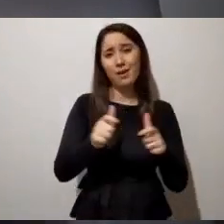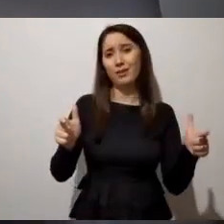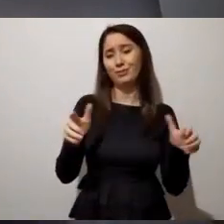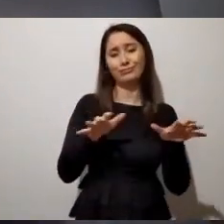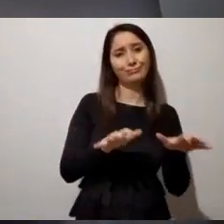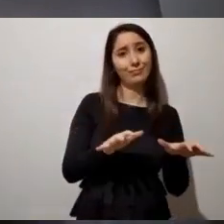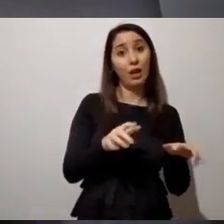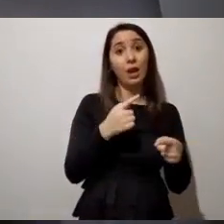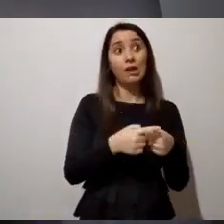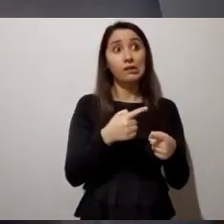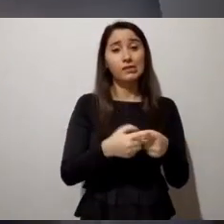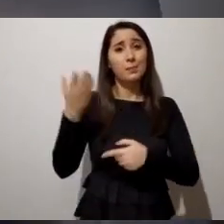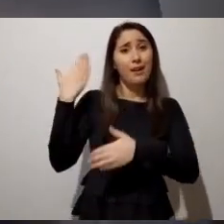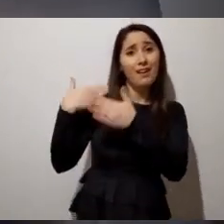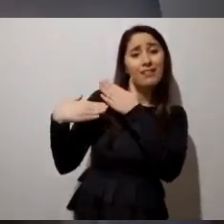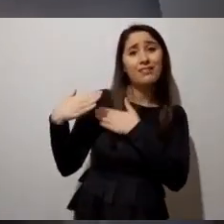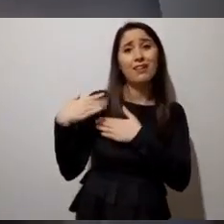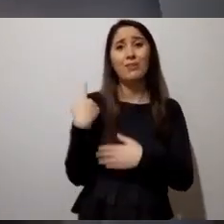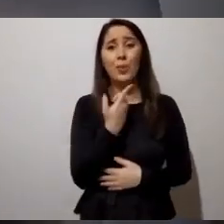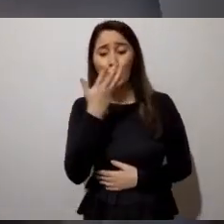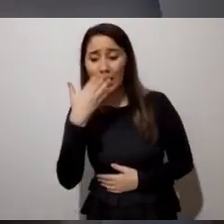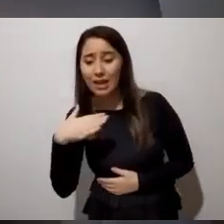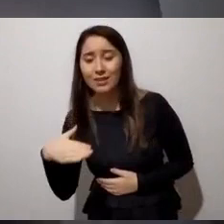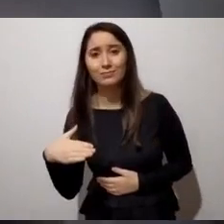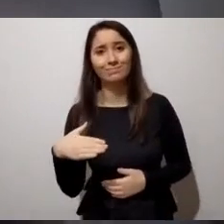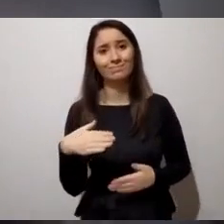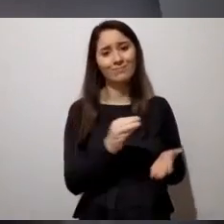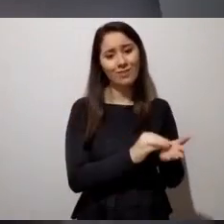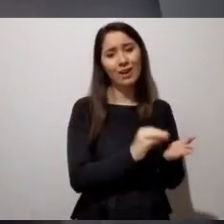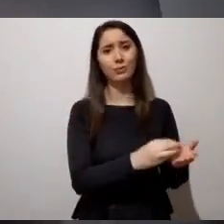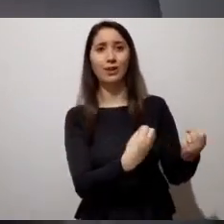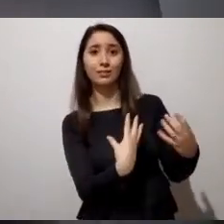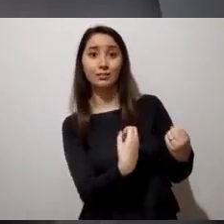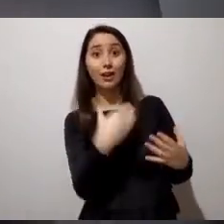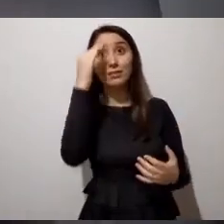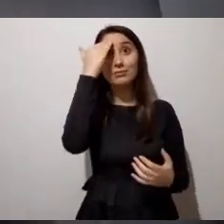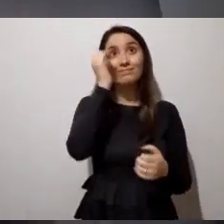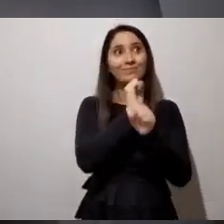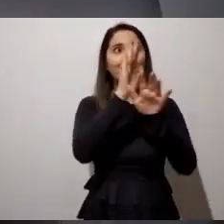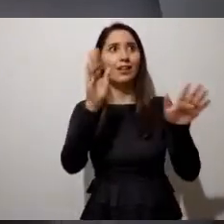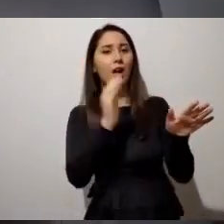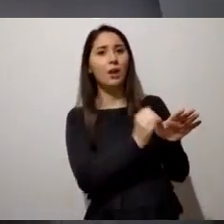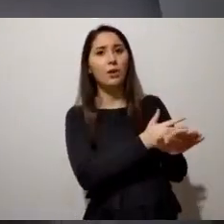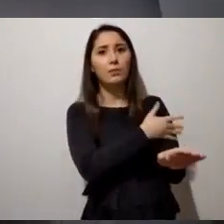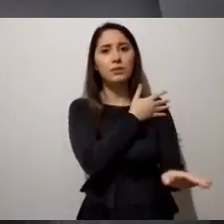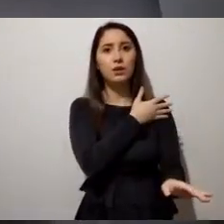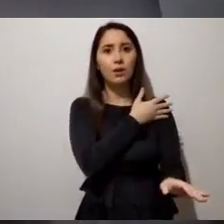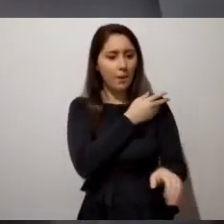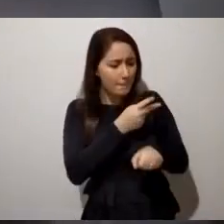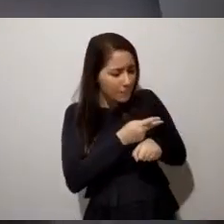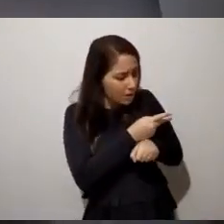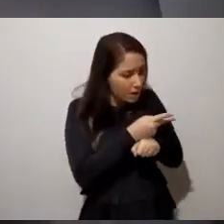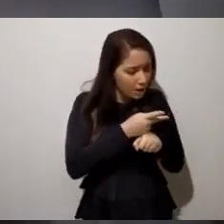não somos ensinados desde criança a entender as nossas emoções, a buscar respostas dentro do nosso mundo